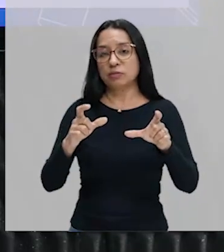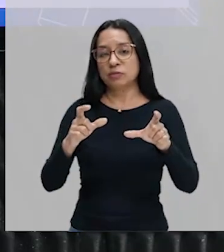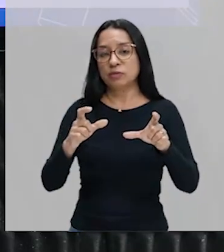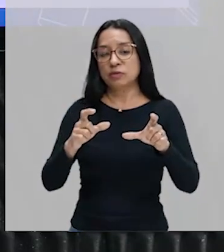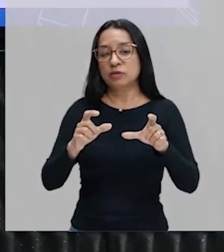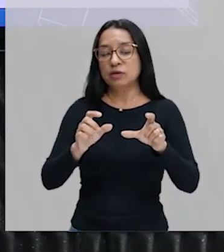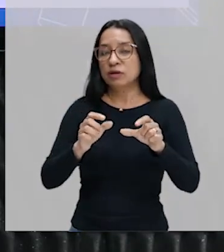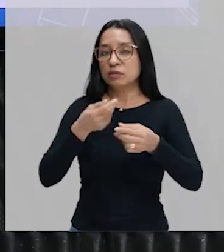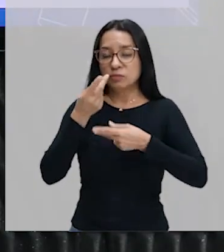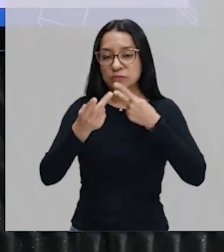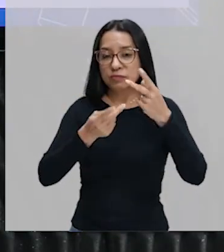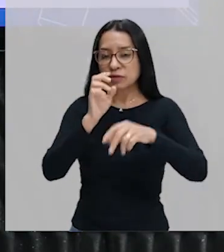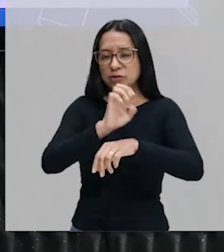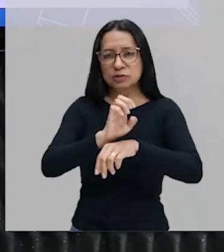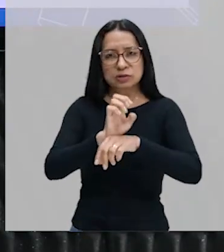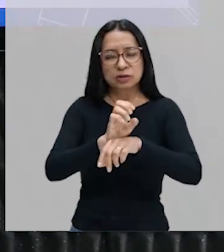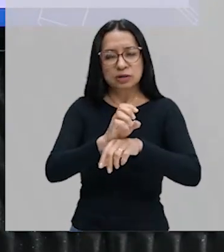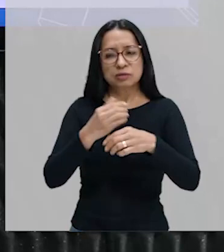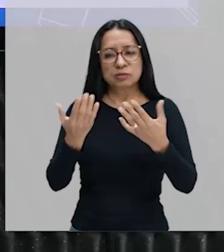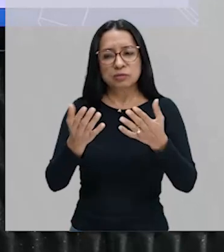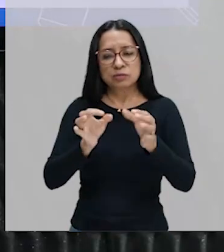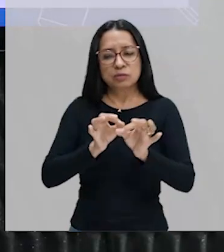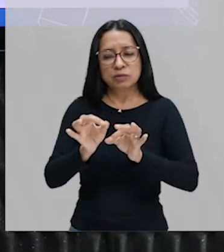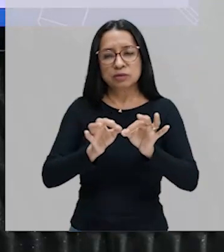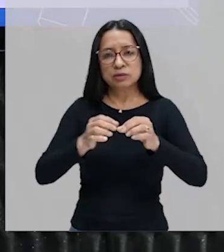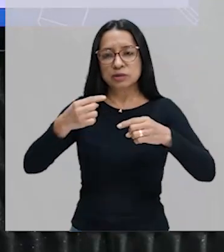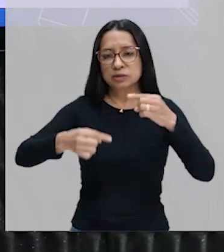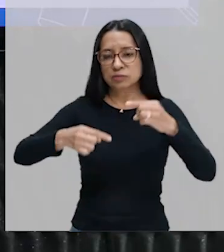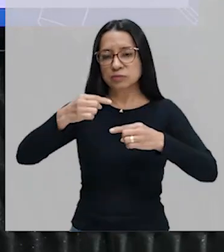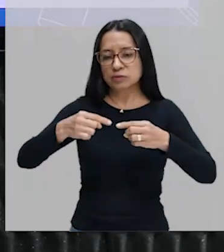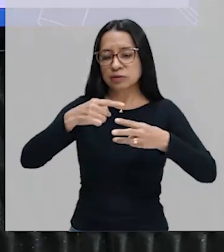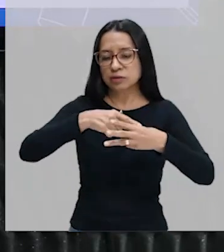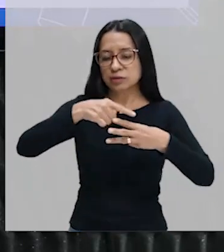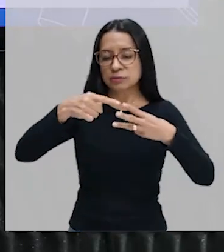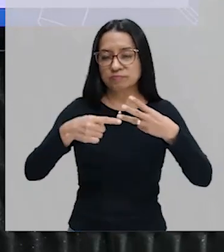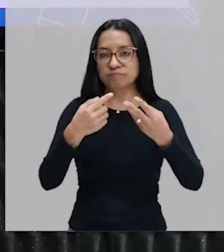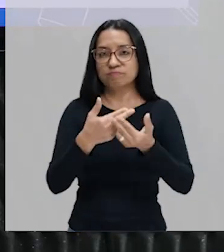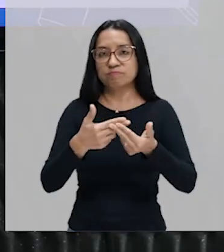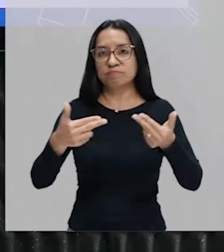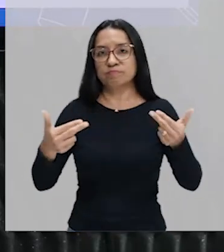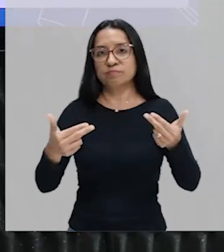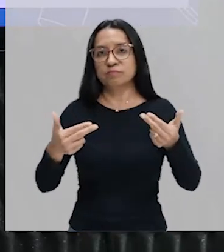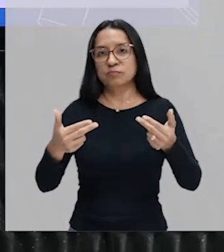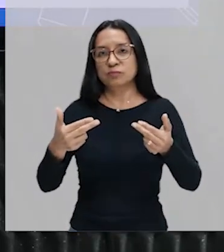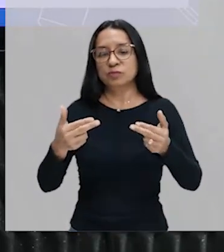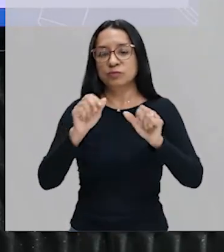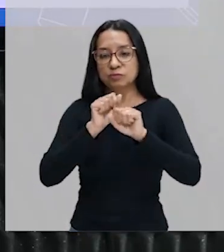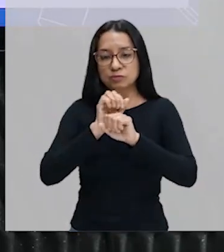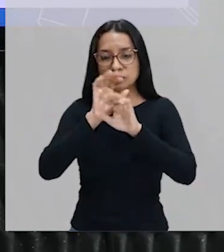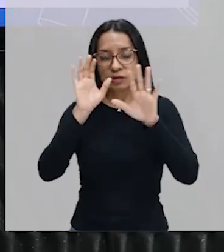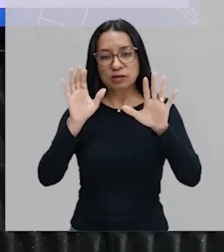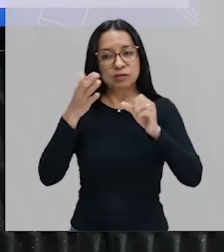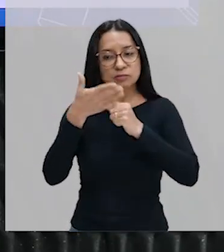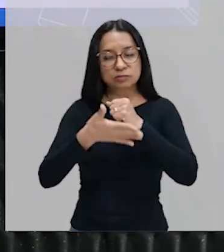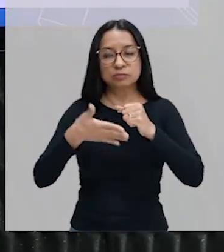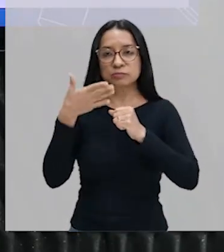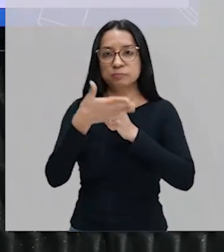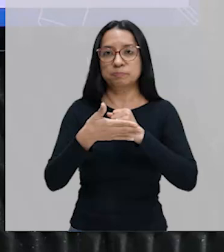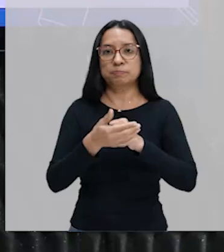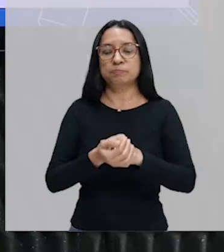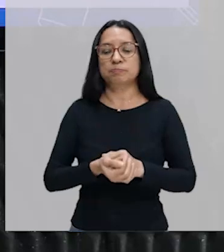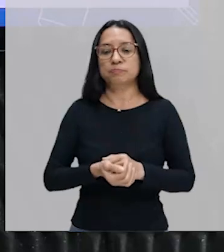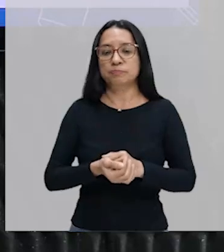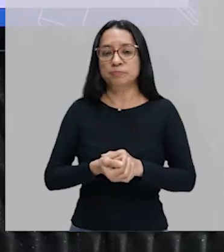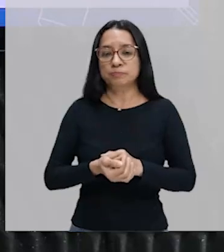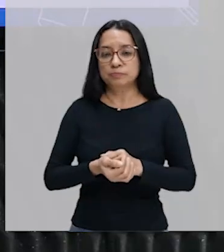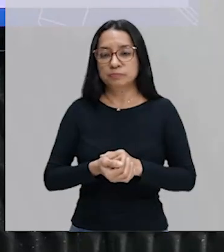político, galera, tá? Muita atenção. O Estado ele vai ser composto por três elementos muito claros e básicos, tá certo? E